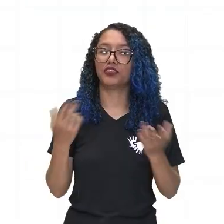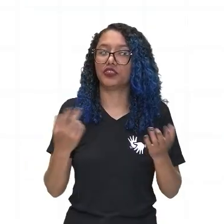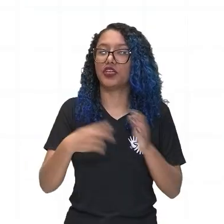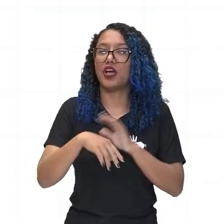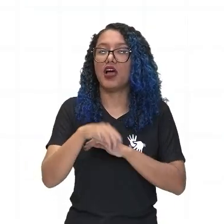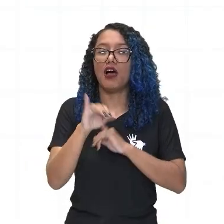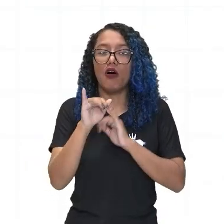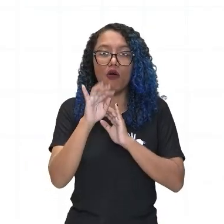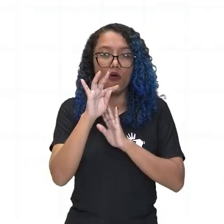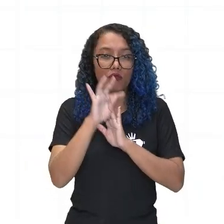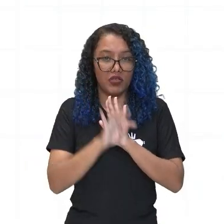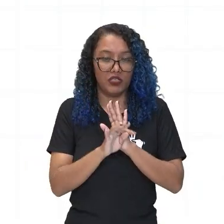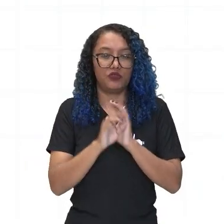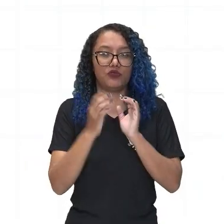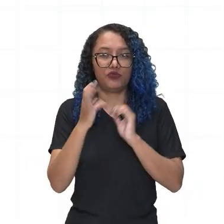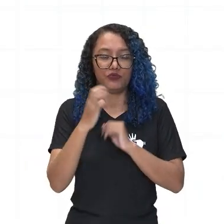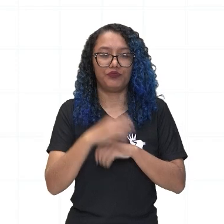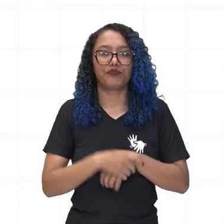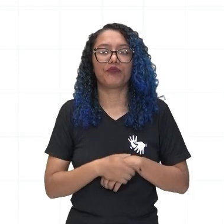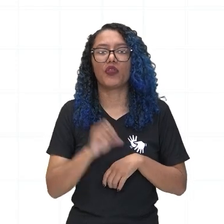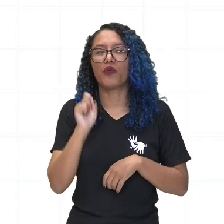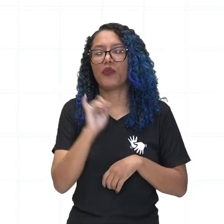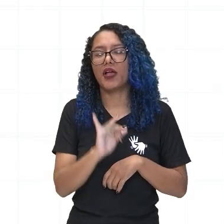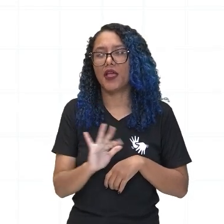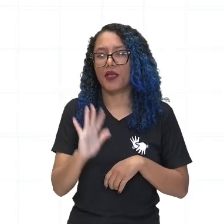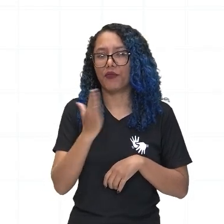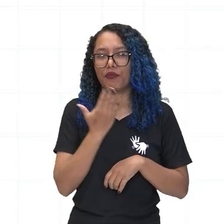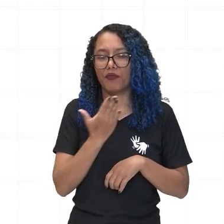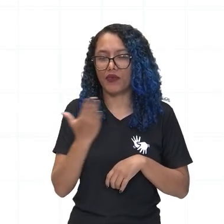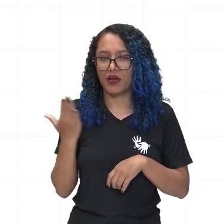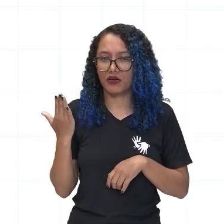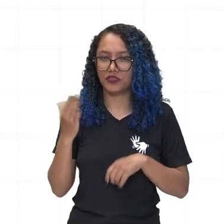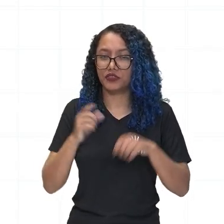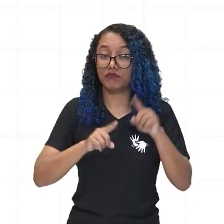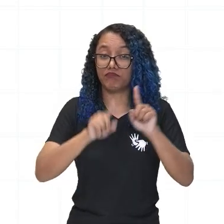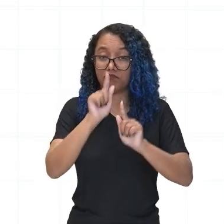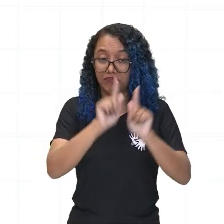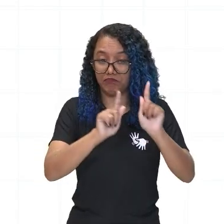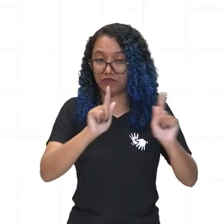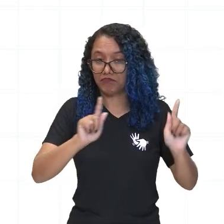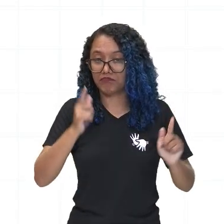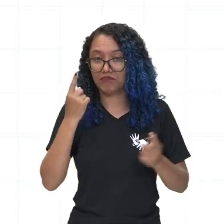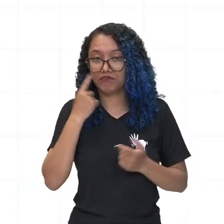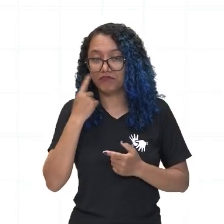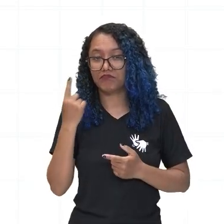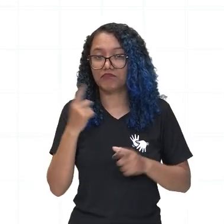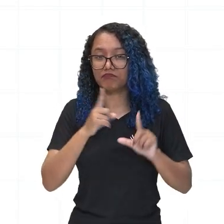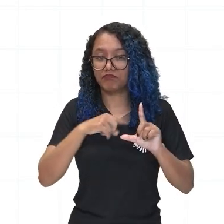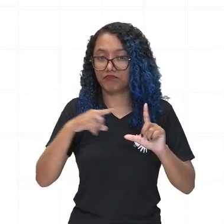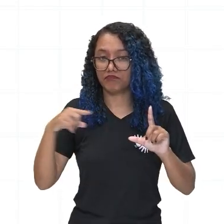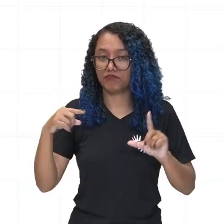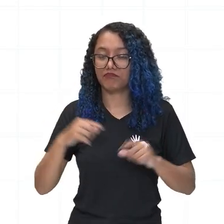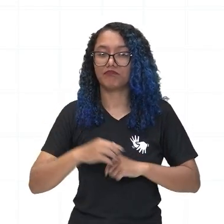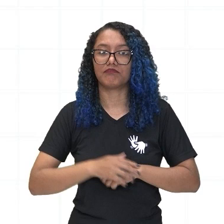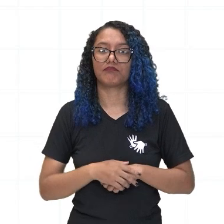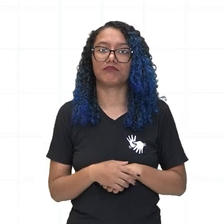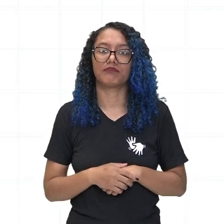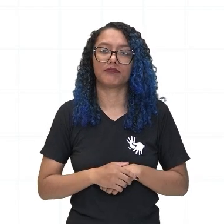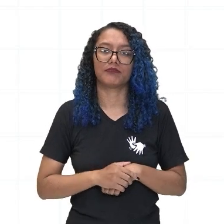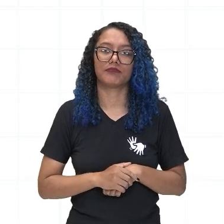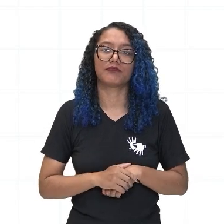você para indicar. Olha só, temos os gráficos. Geralmente os gráficos, eles estão presentes aí